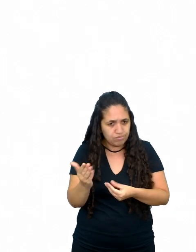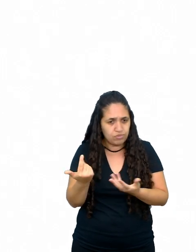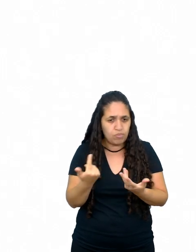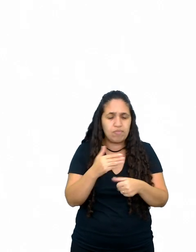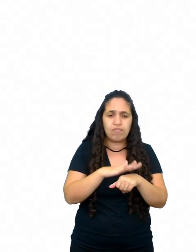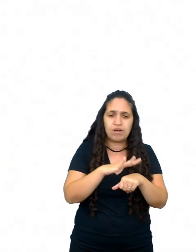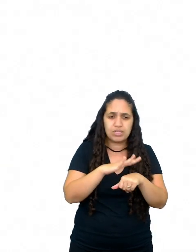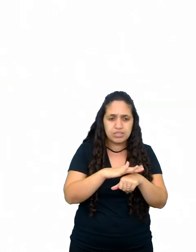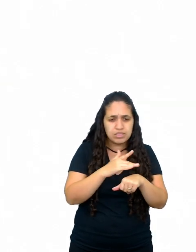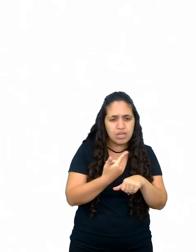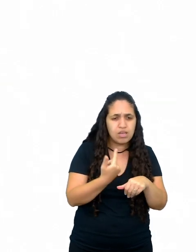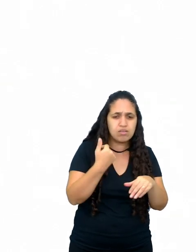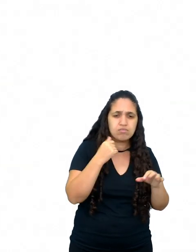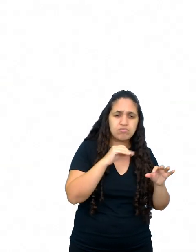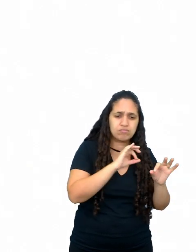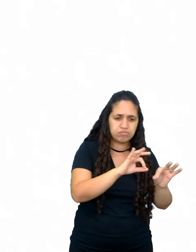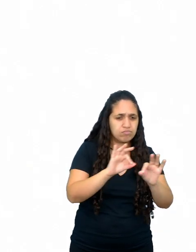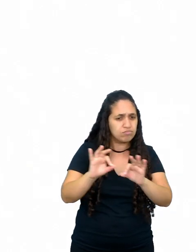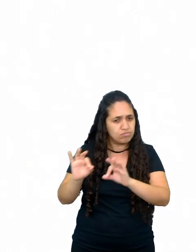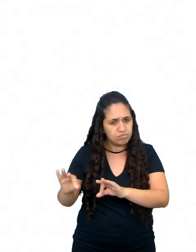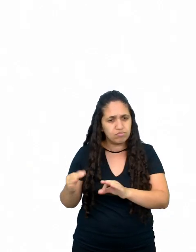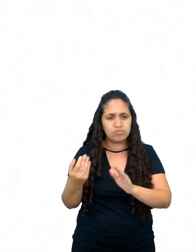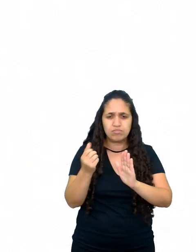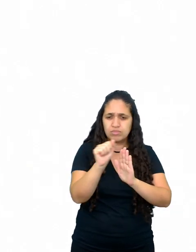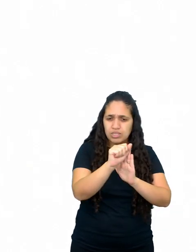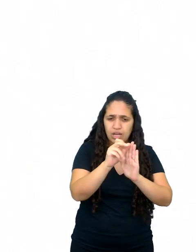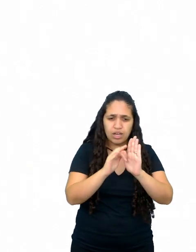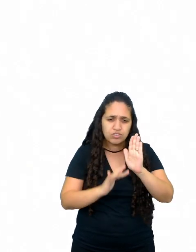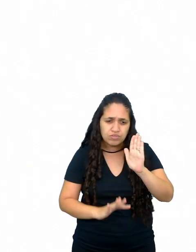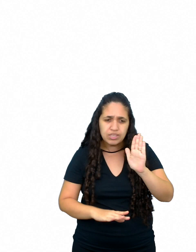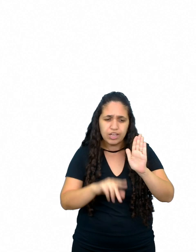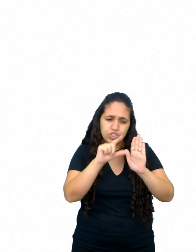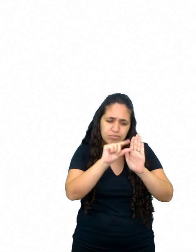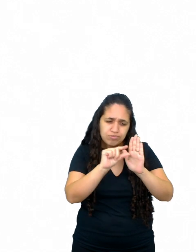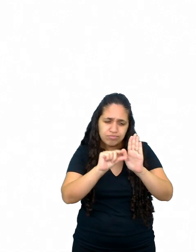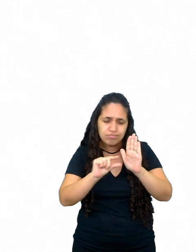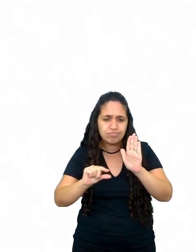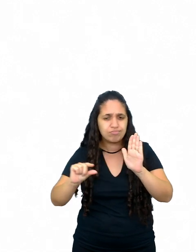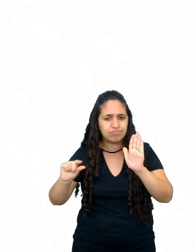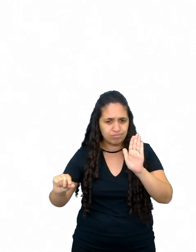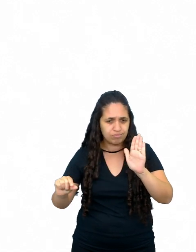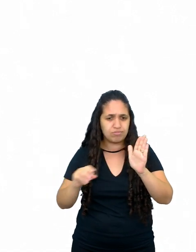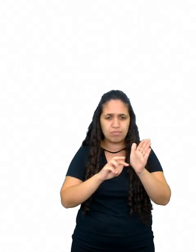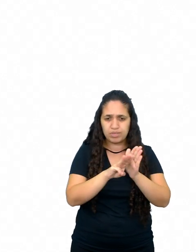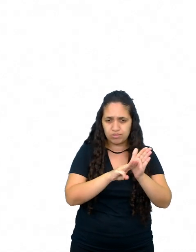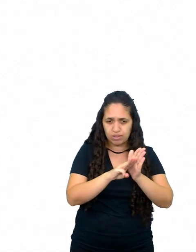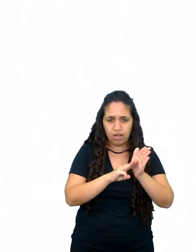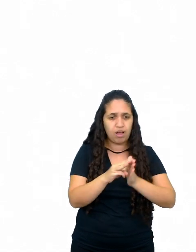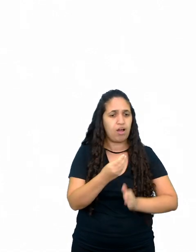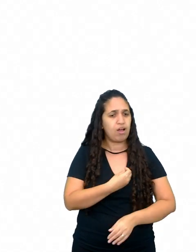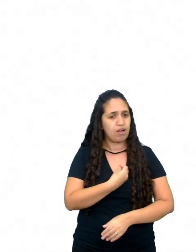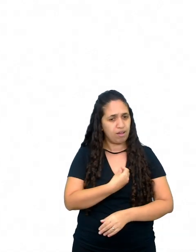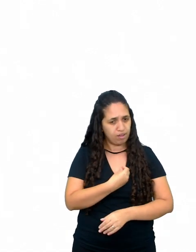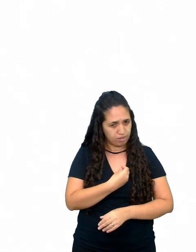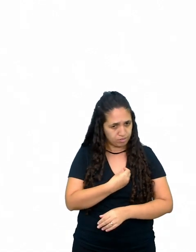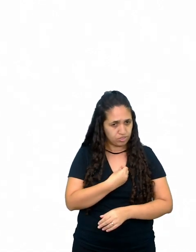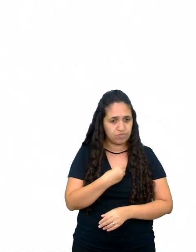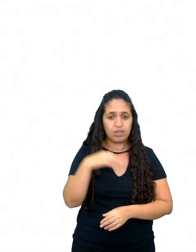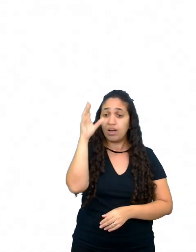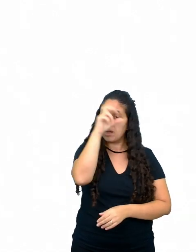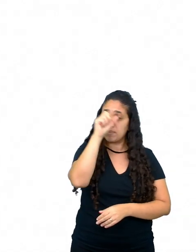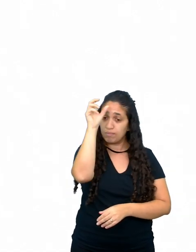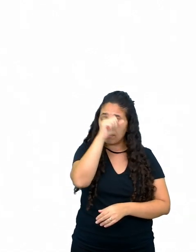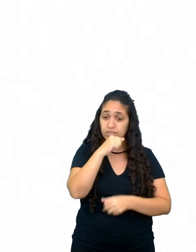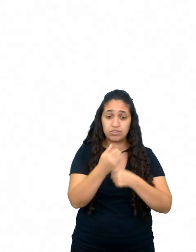ser aplicadas como mini lições da metodologia ativa aprendizagem